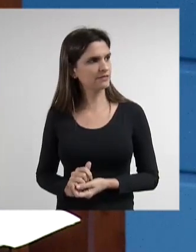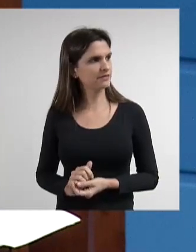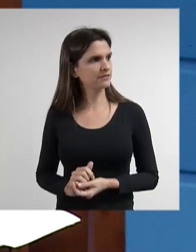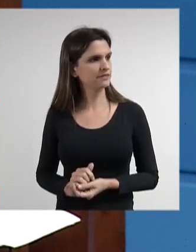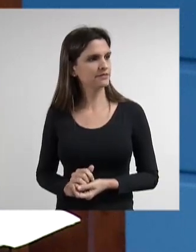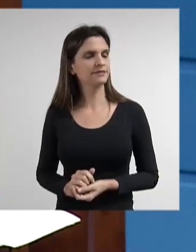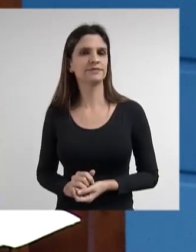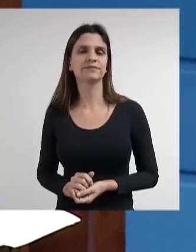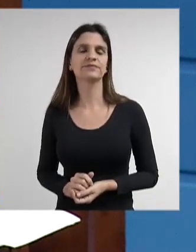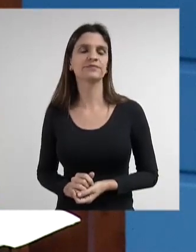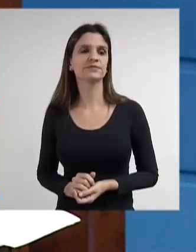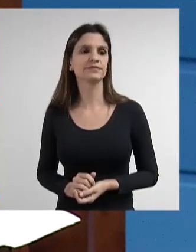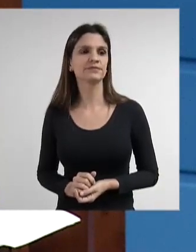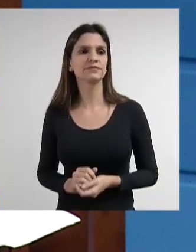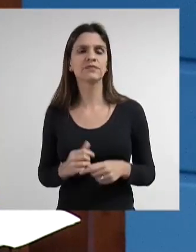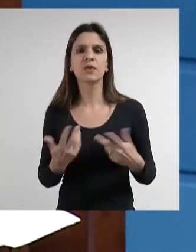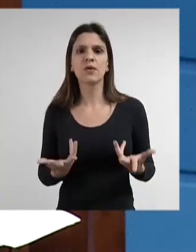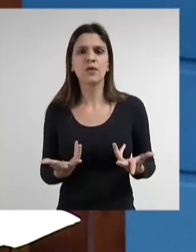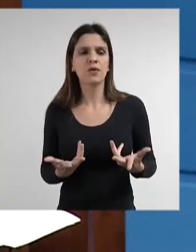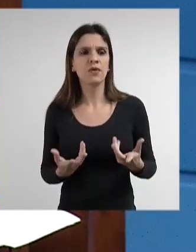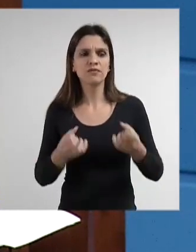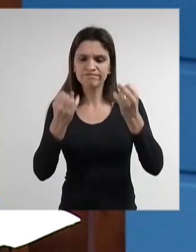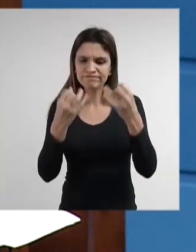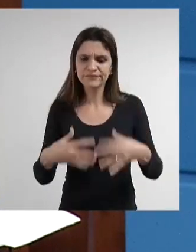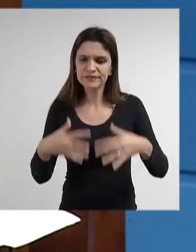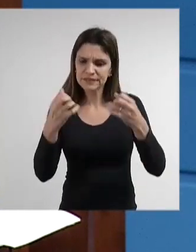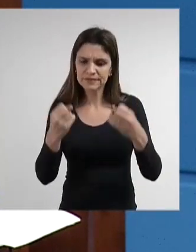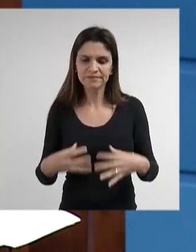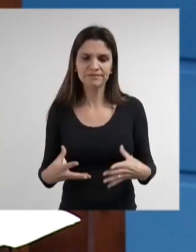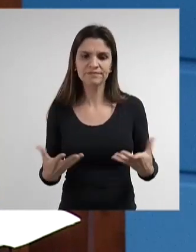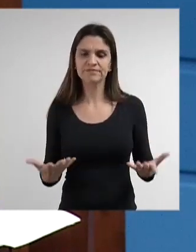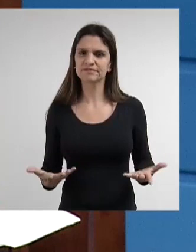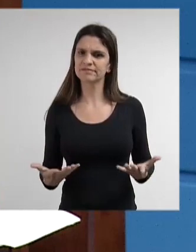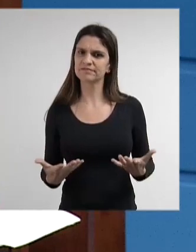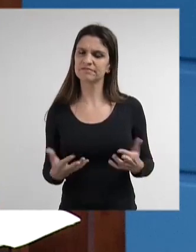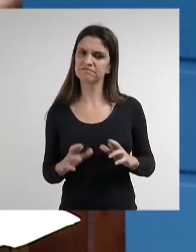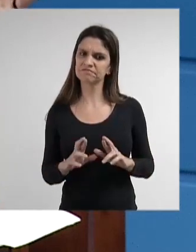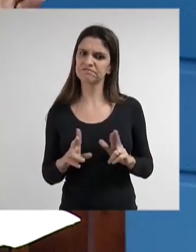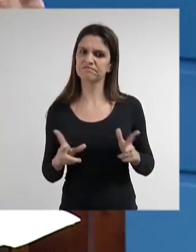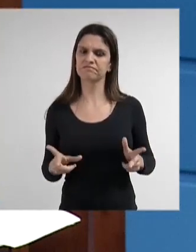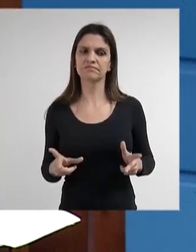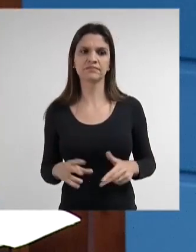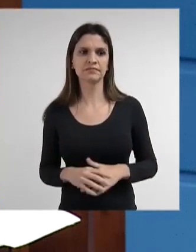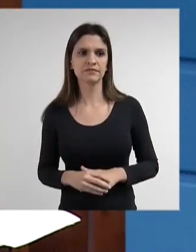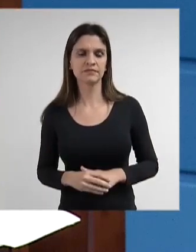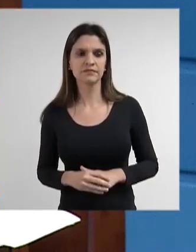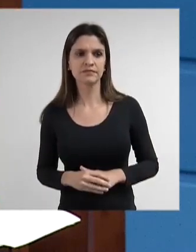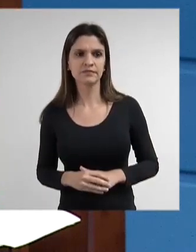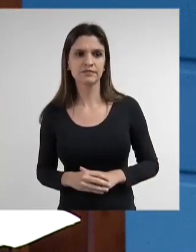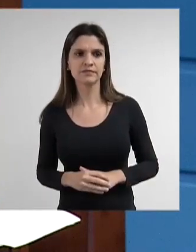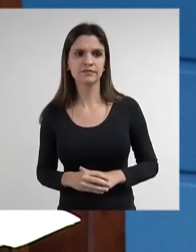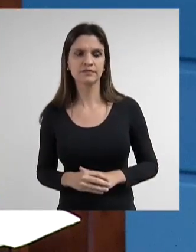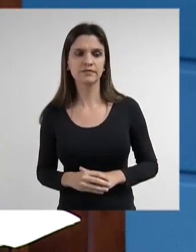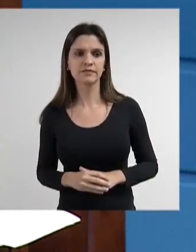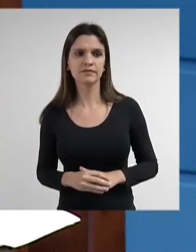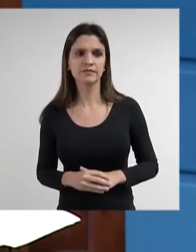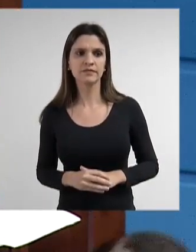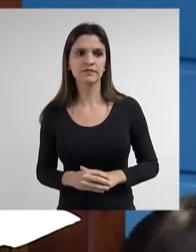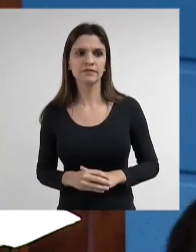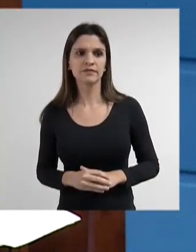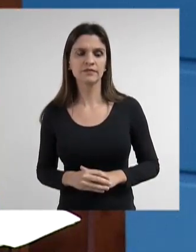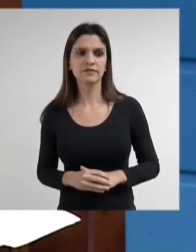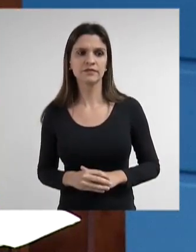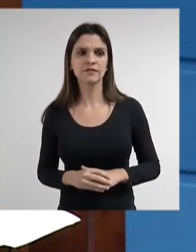ou essa história não está sendo bem contada. Por exemplo, todos nós sabemos